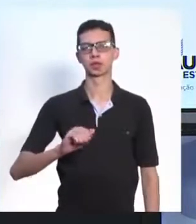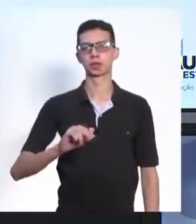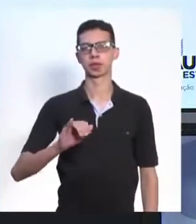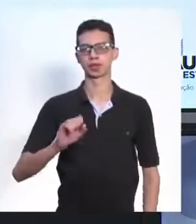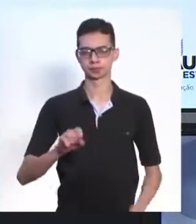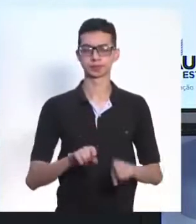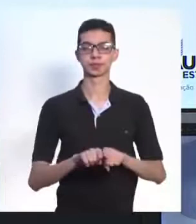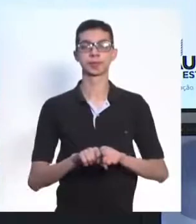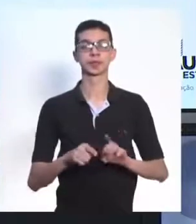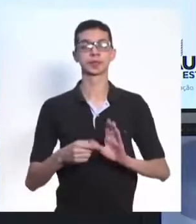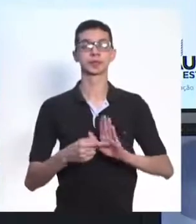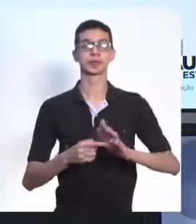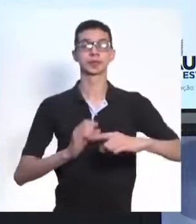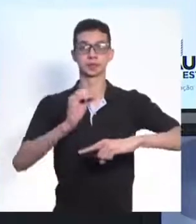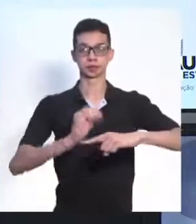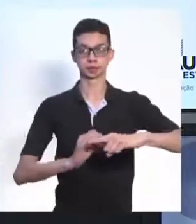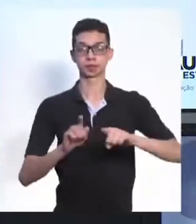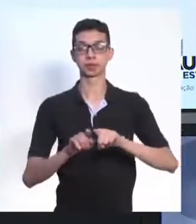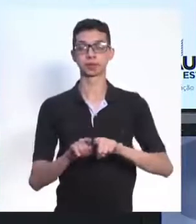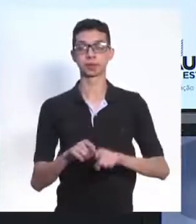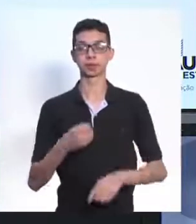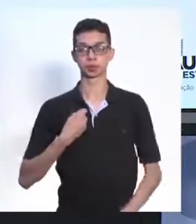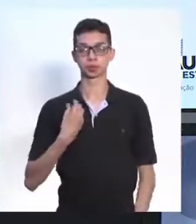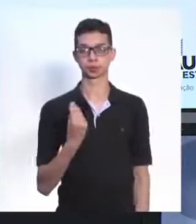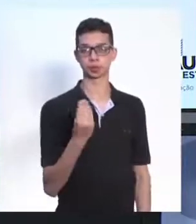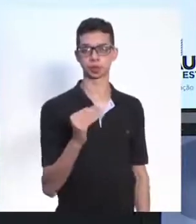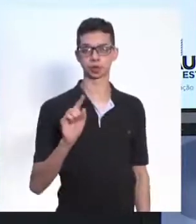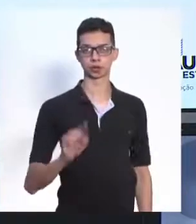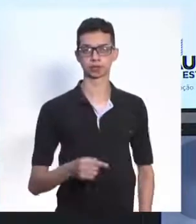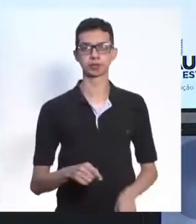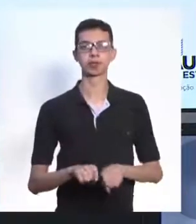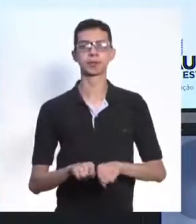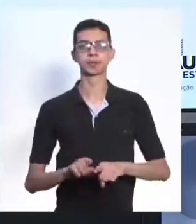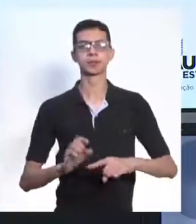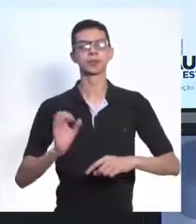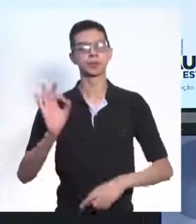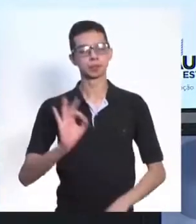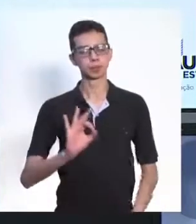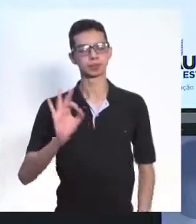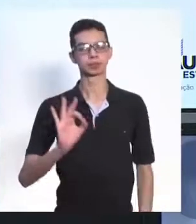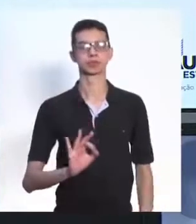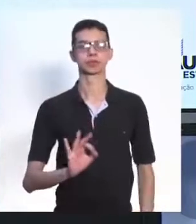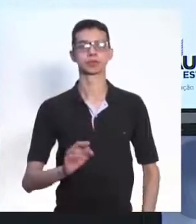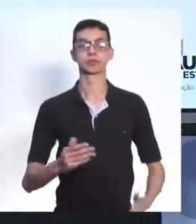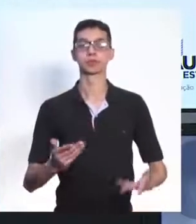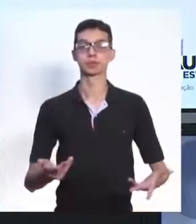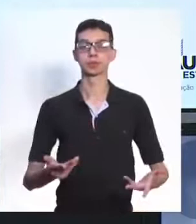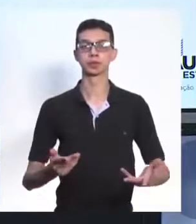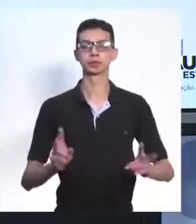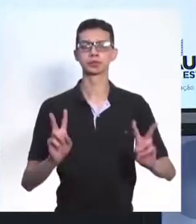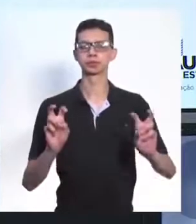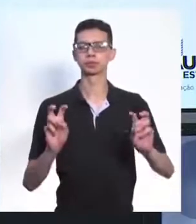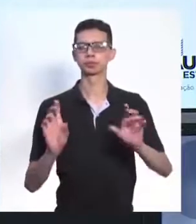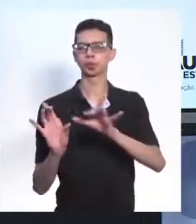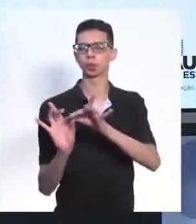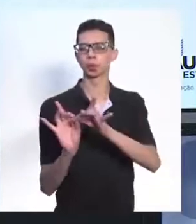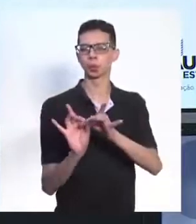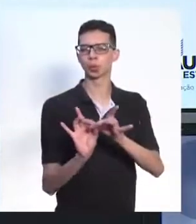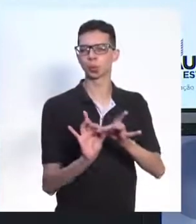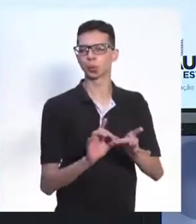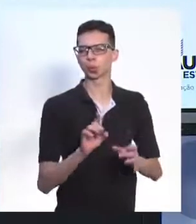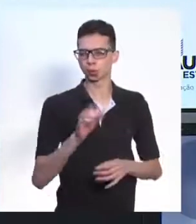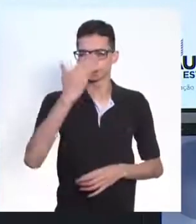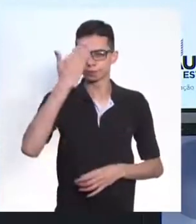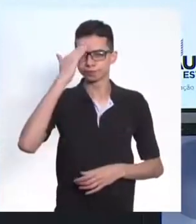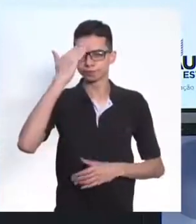fracionária, decimal e porcentagem. Então, a gente vai trabalhar um pouquinho desse contexto, certo?